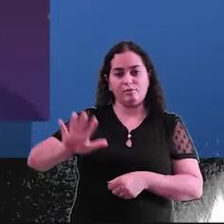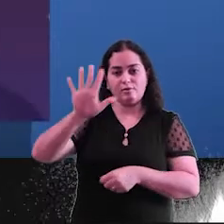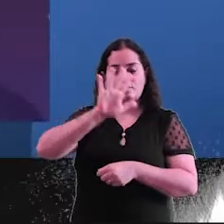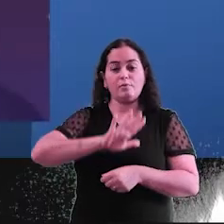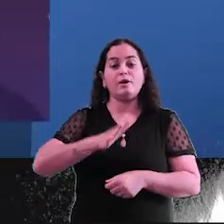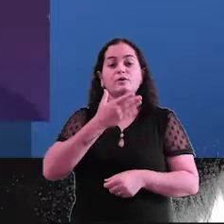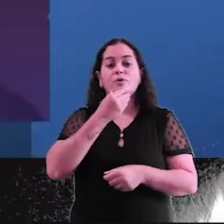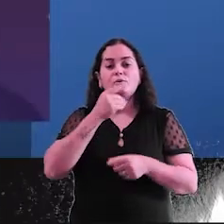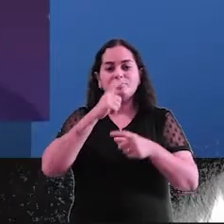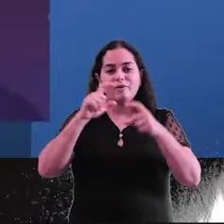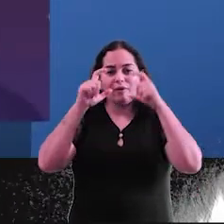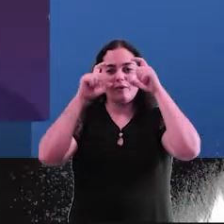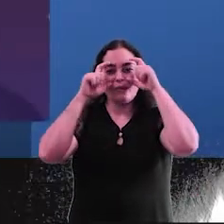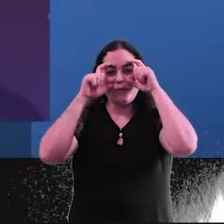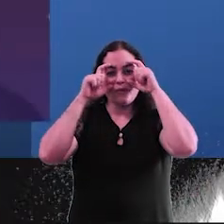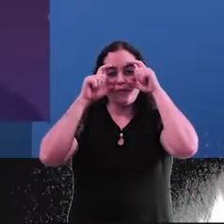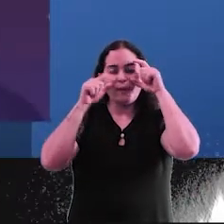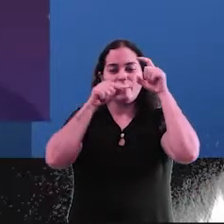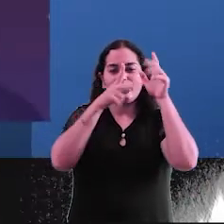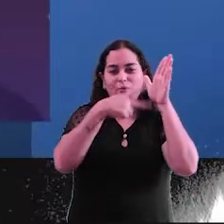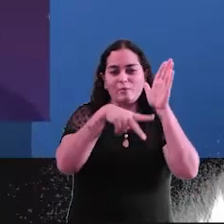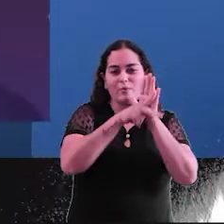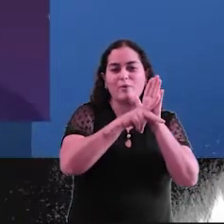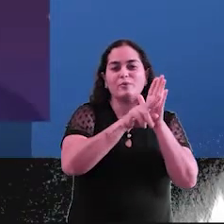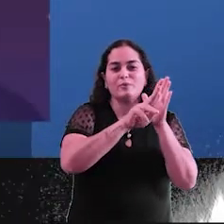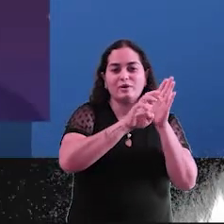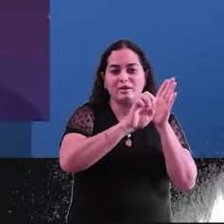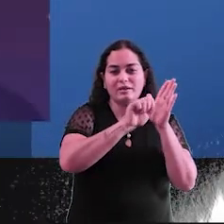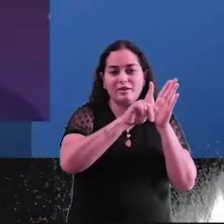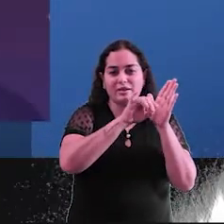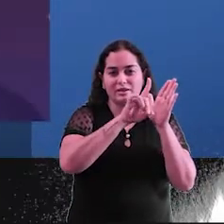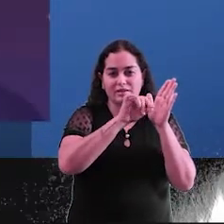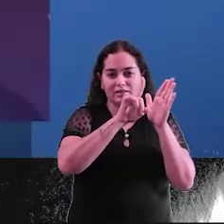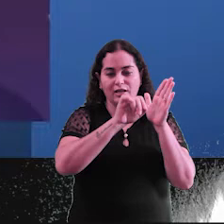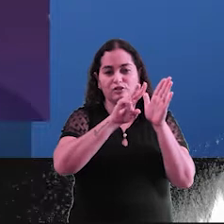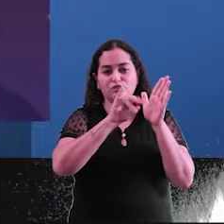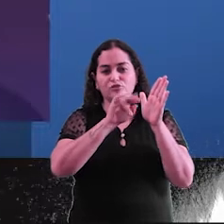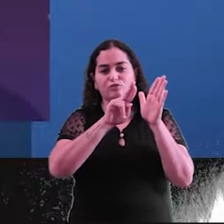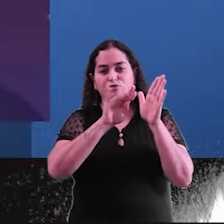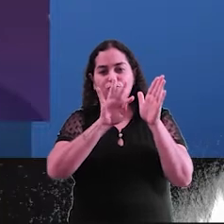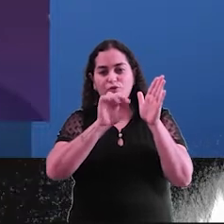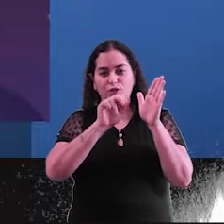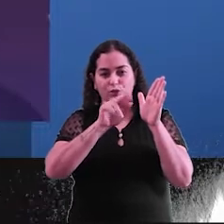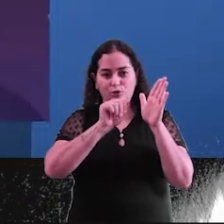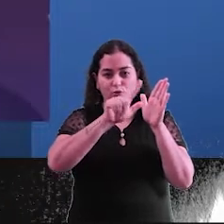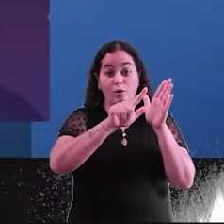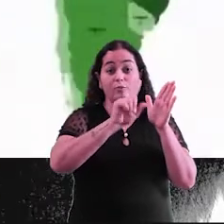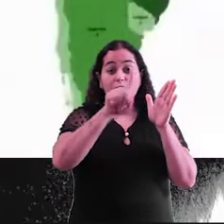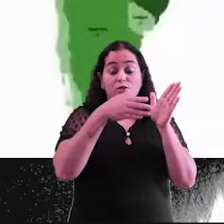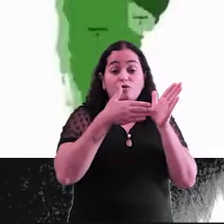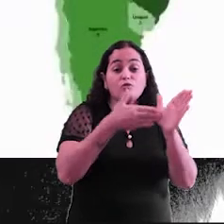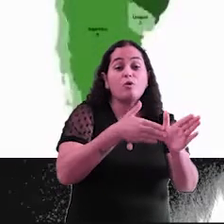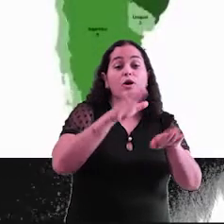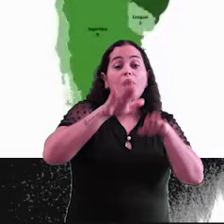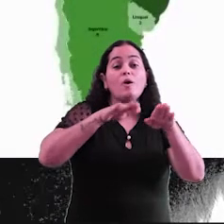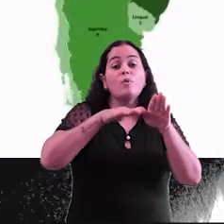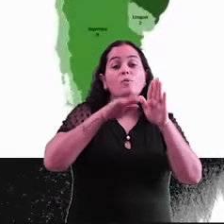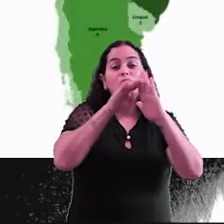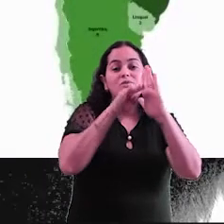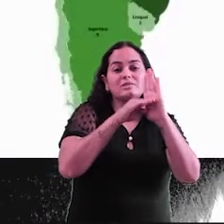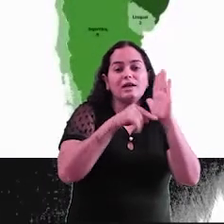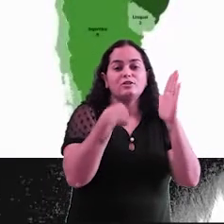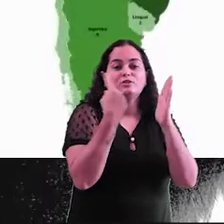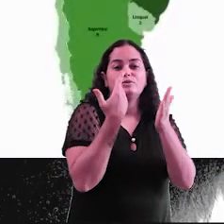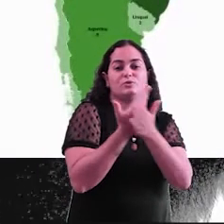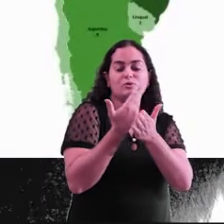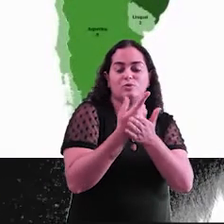pedir para a gente focar, então, em alguns dados e estudos que a gente tem trabalhado nos últimos anos.